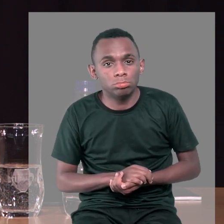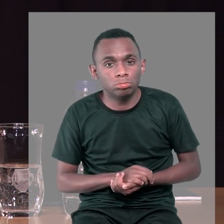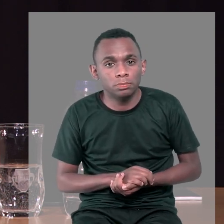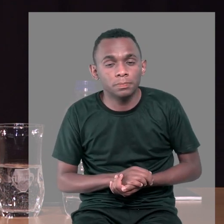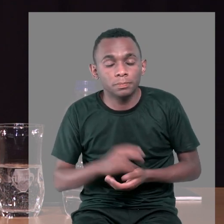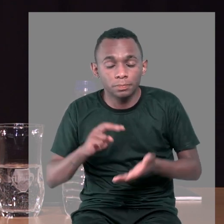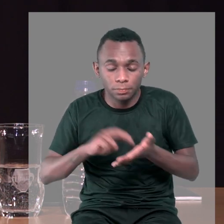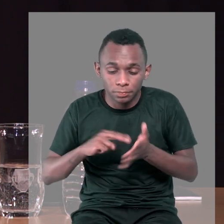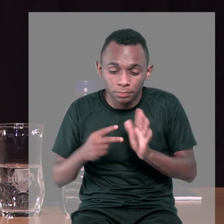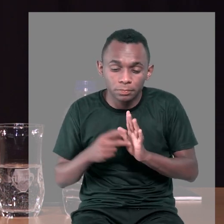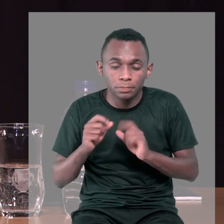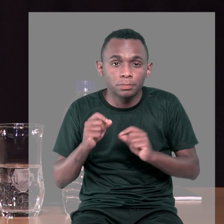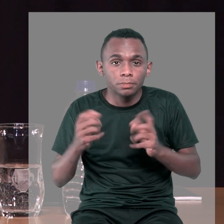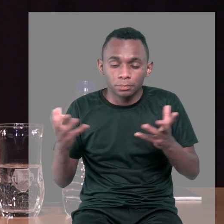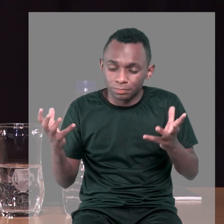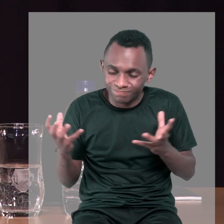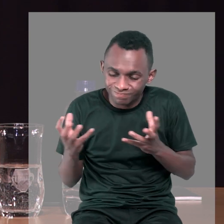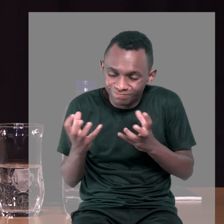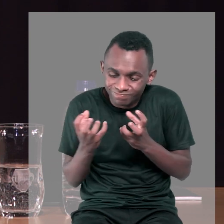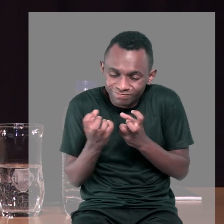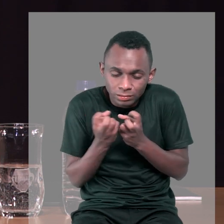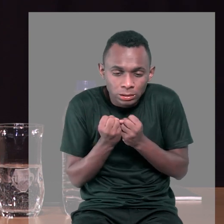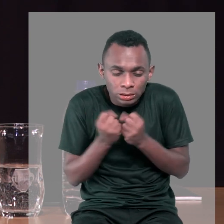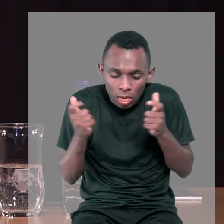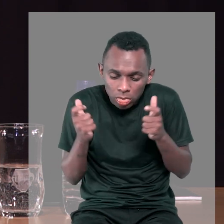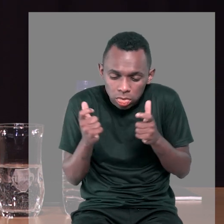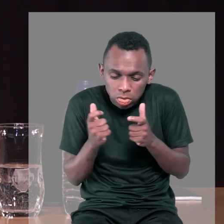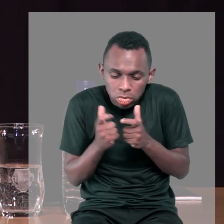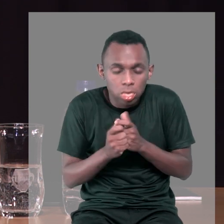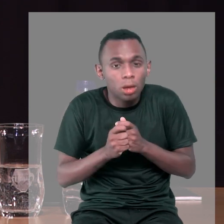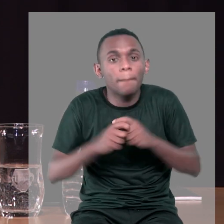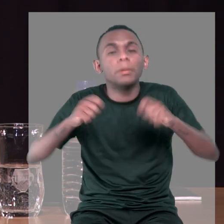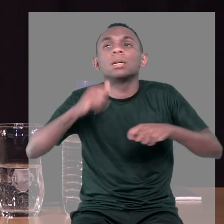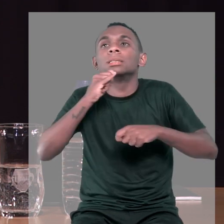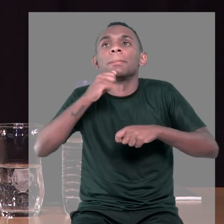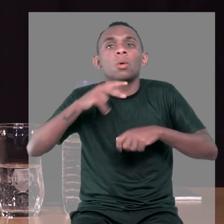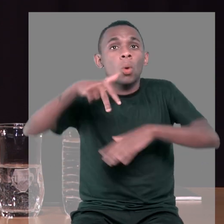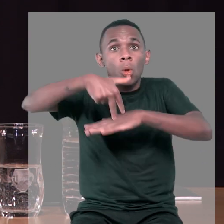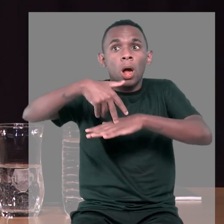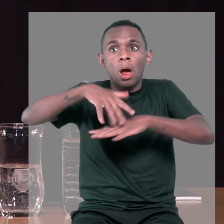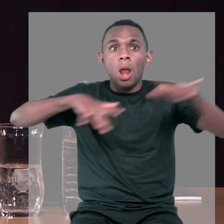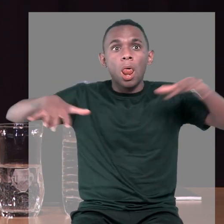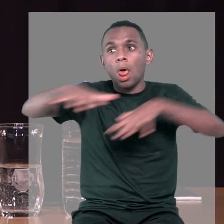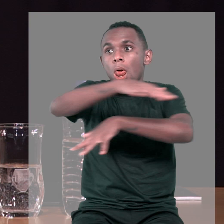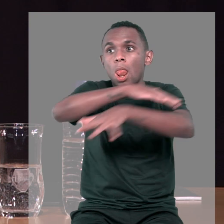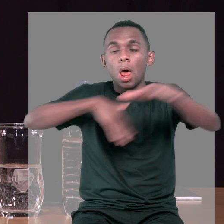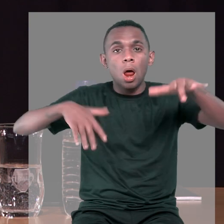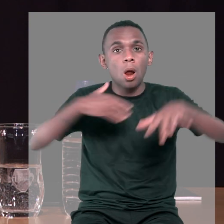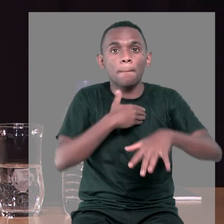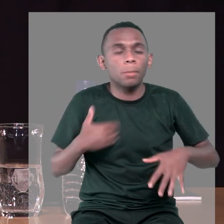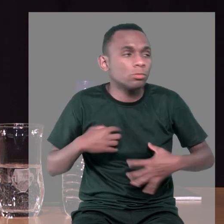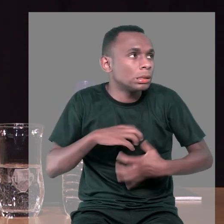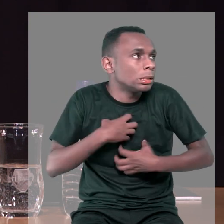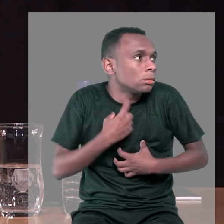retira a nossa disposição para encontrar o outro no espaço público, visto que ela